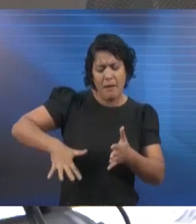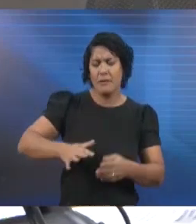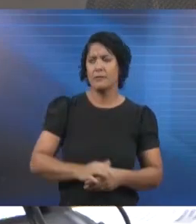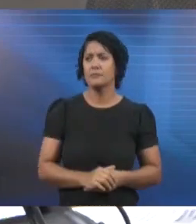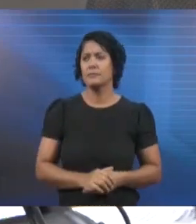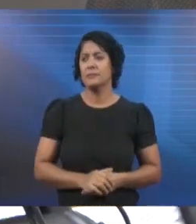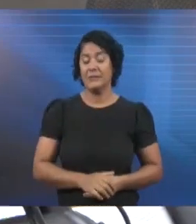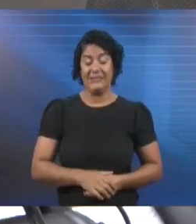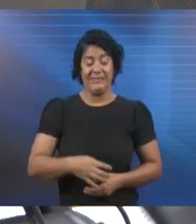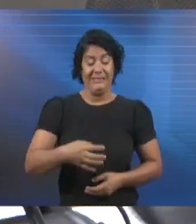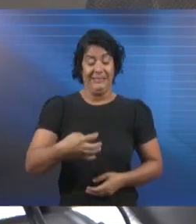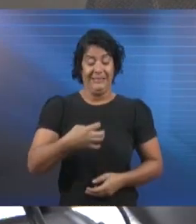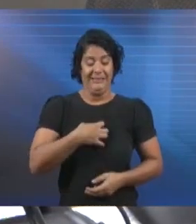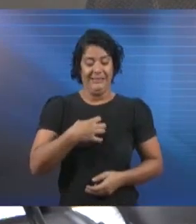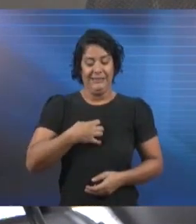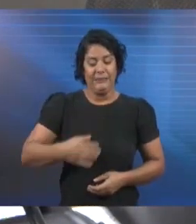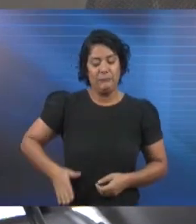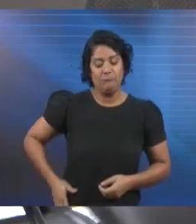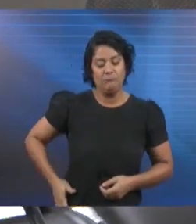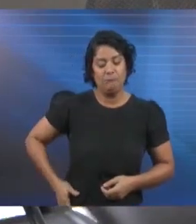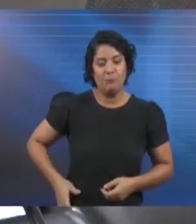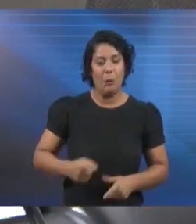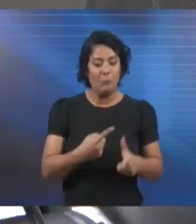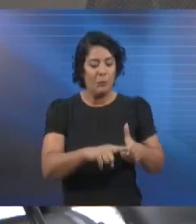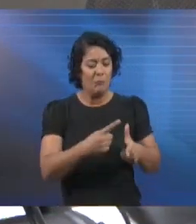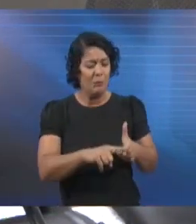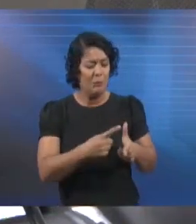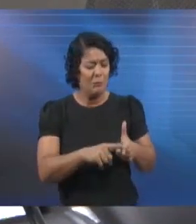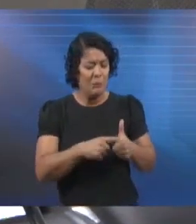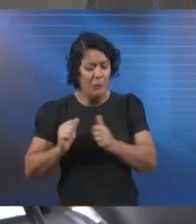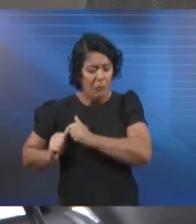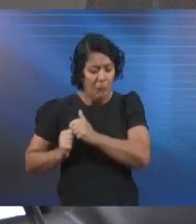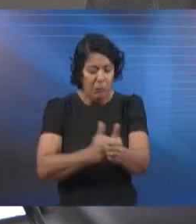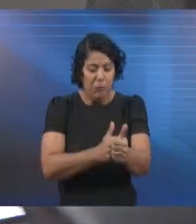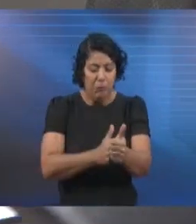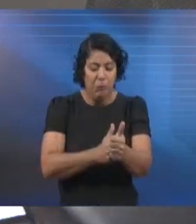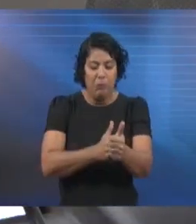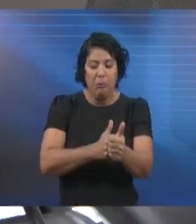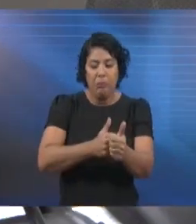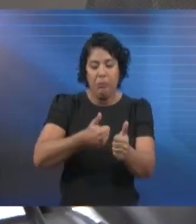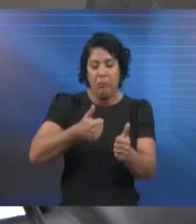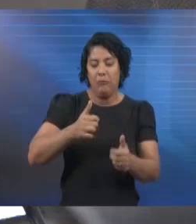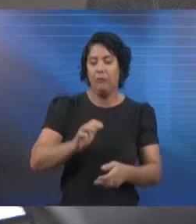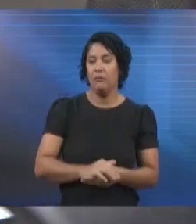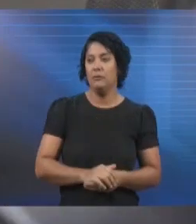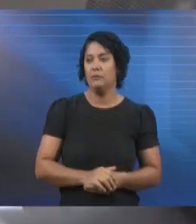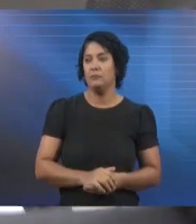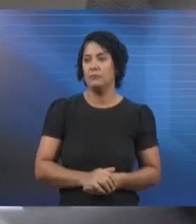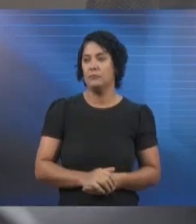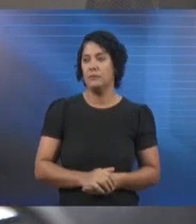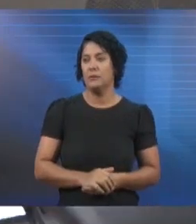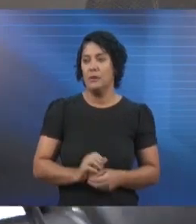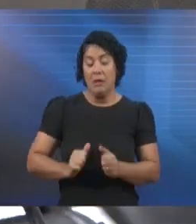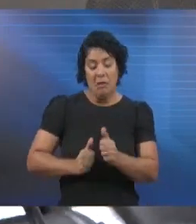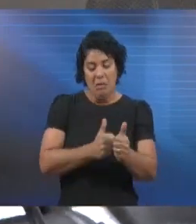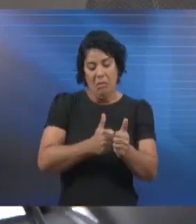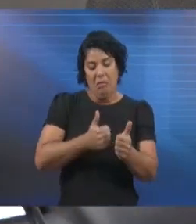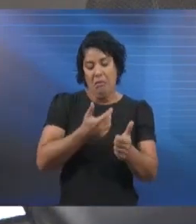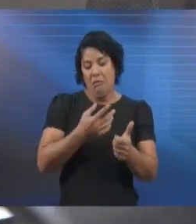senti no bolso o impacto de uma perseguição barata uma perseguição